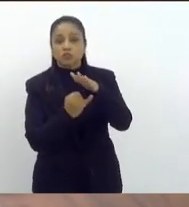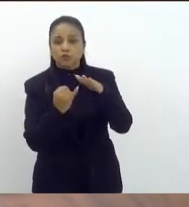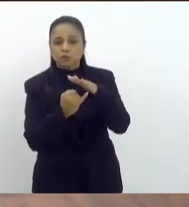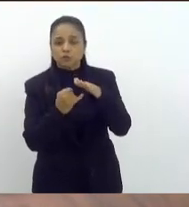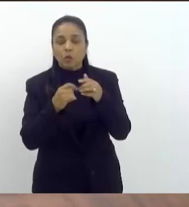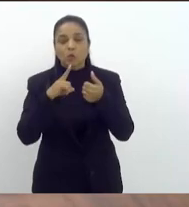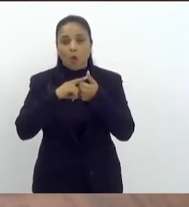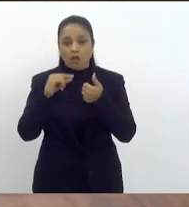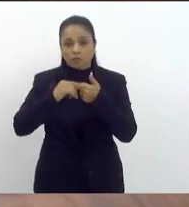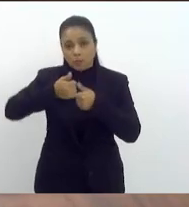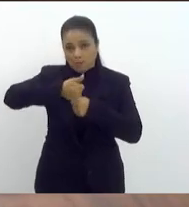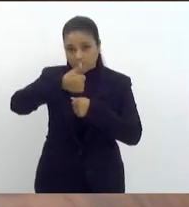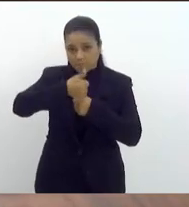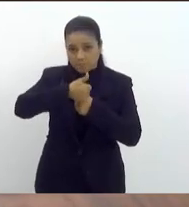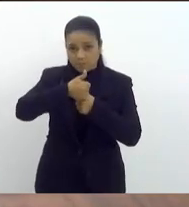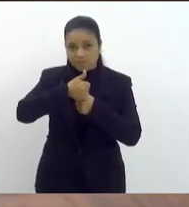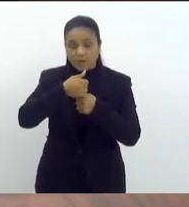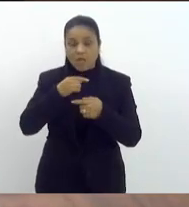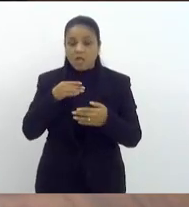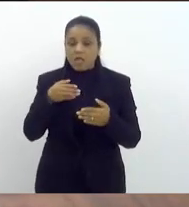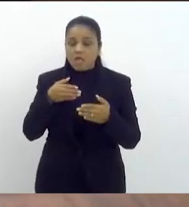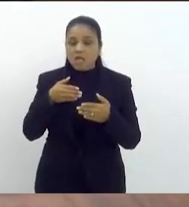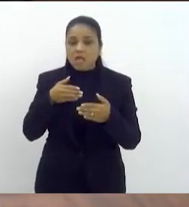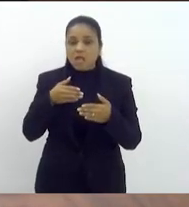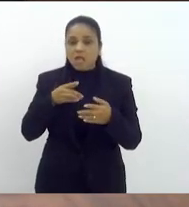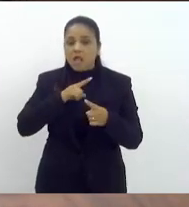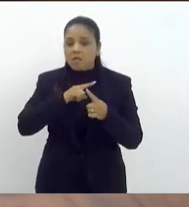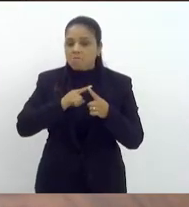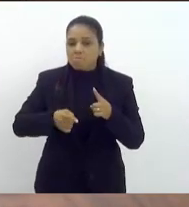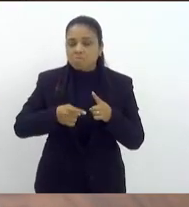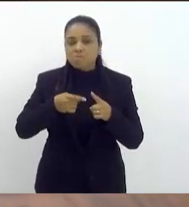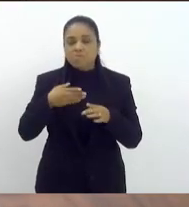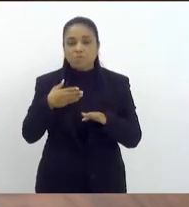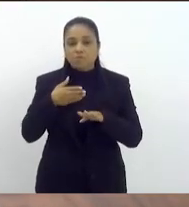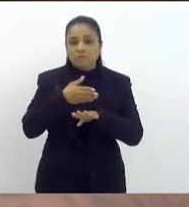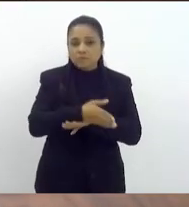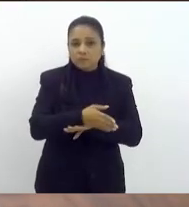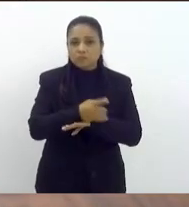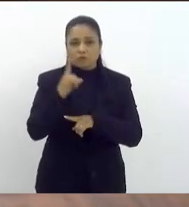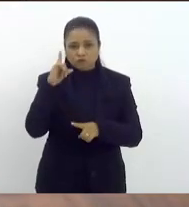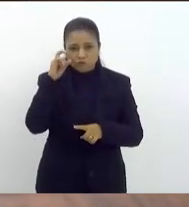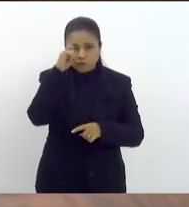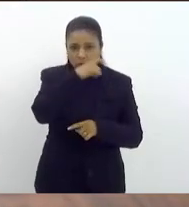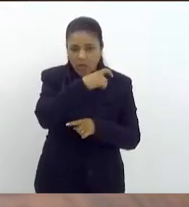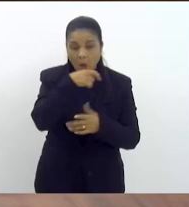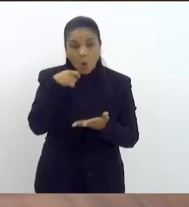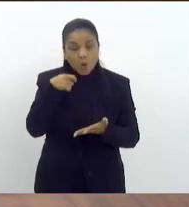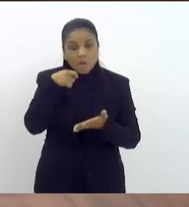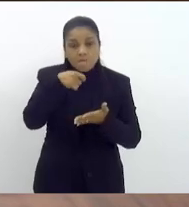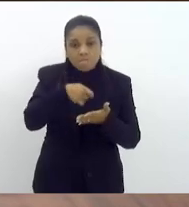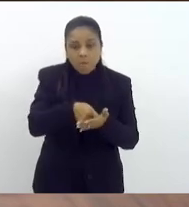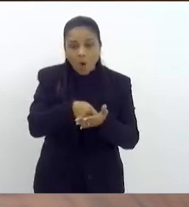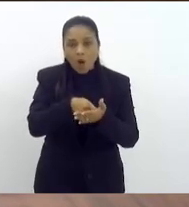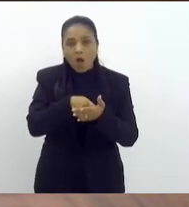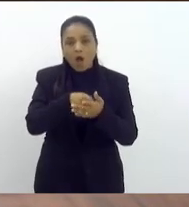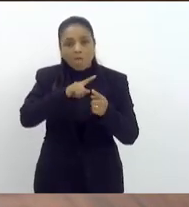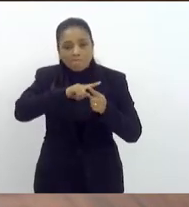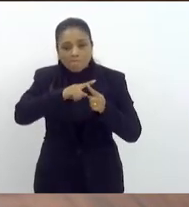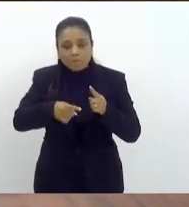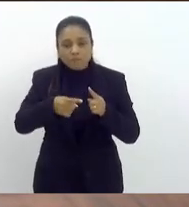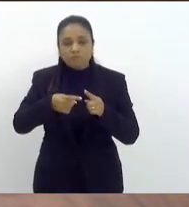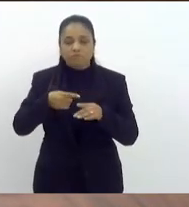primeiro impedir o acesso recusar dificultar ou impor restrição ao atendimento